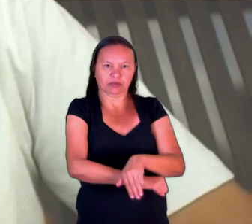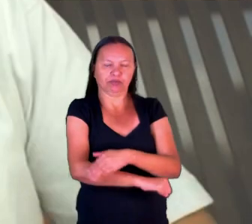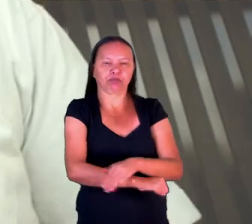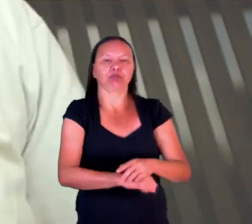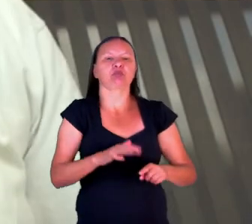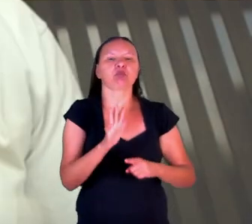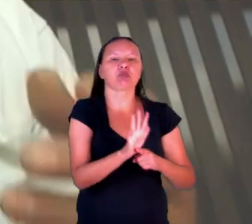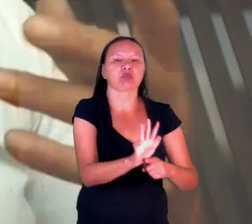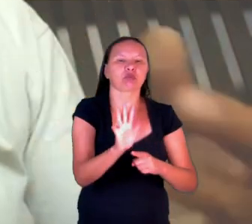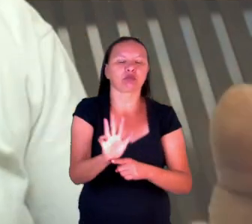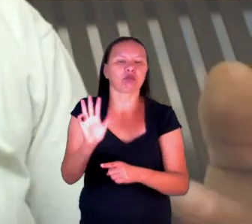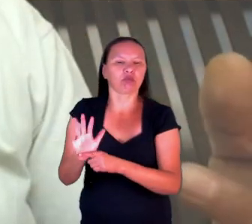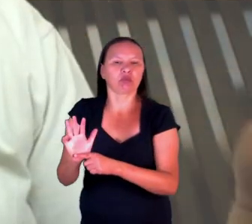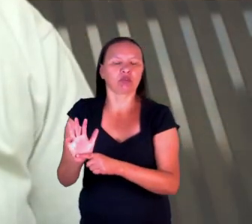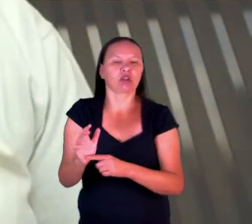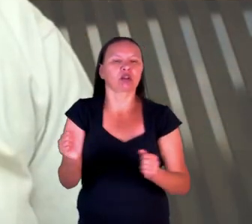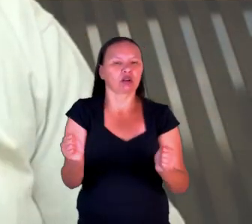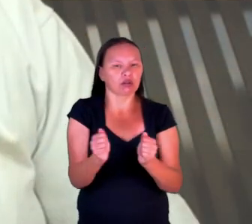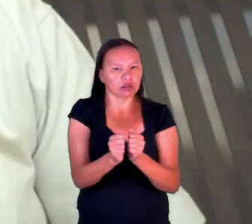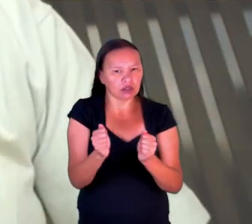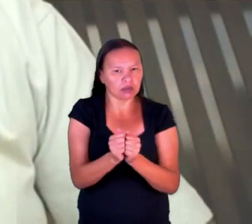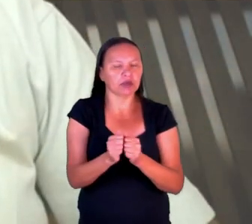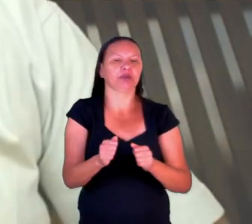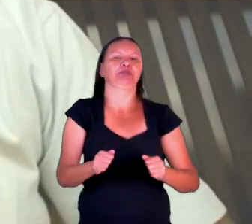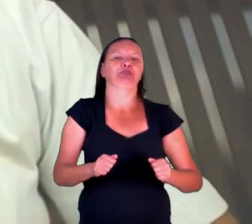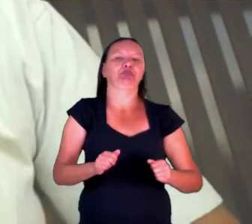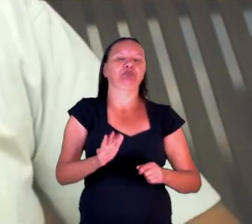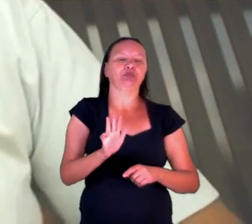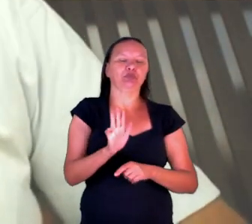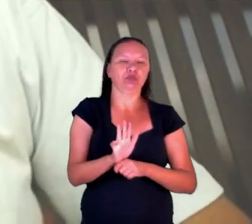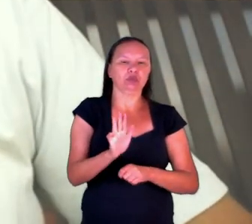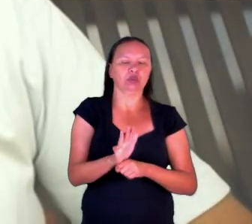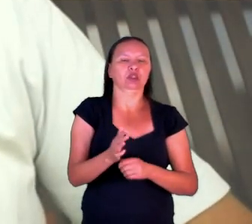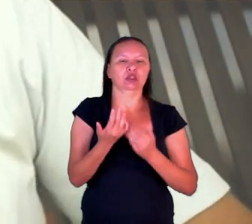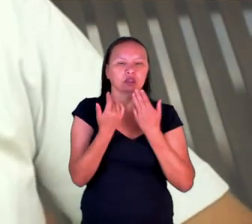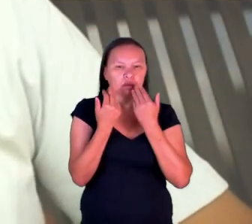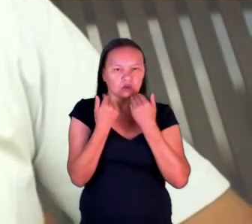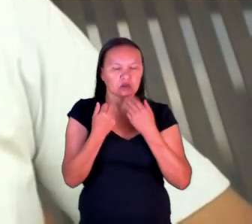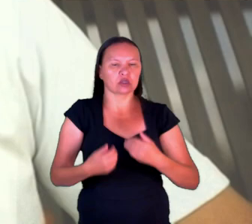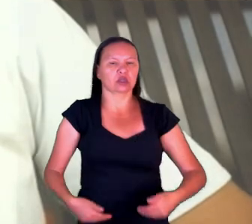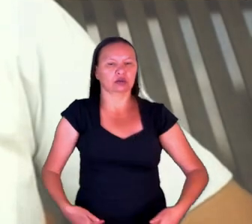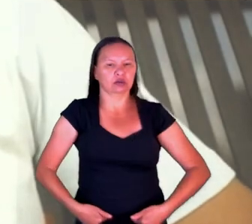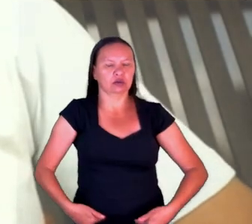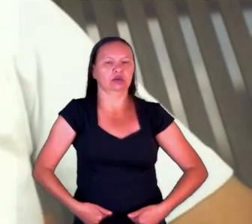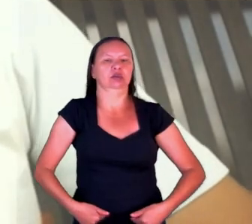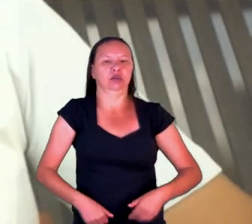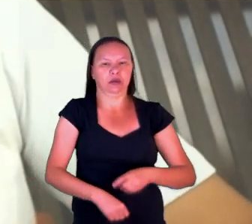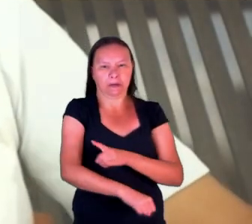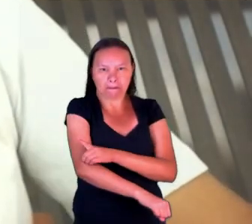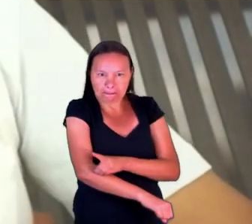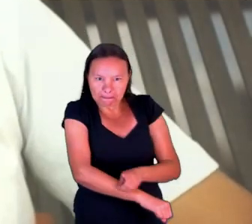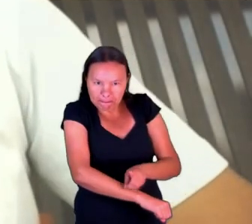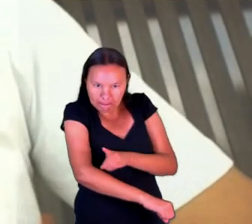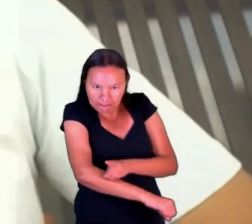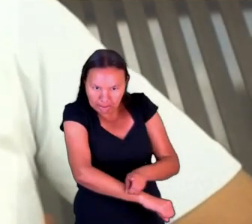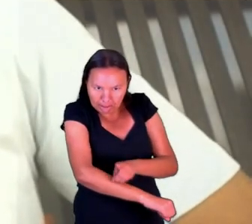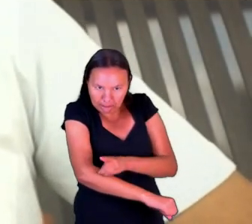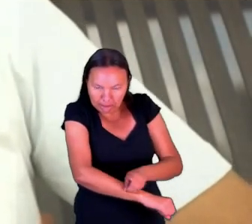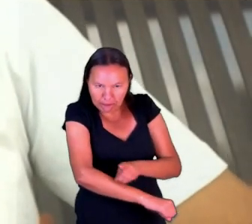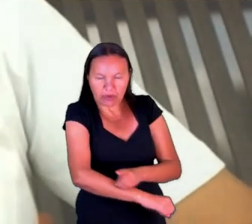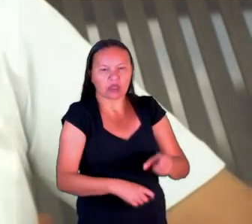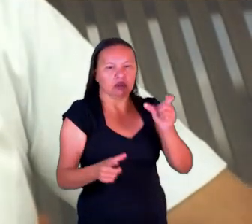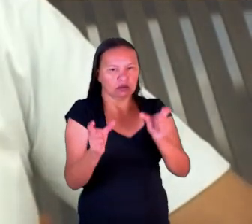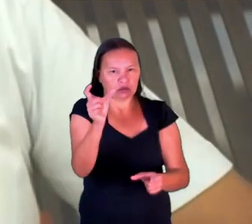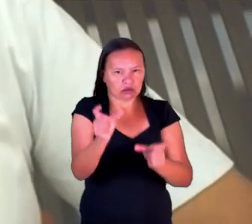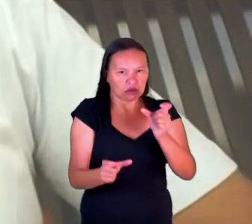mostrou também uma parcela dessa população de rua eh com restrições alimentares pessoas diabéticas pessoas celíacas